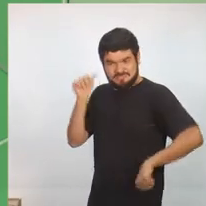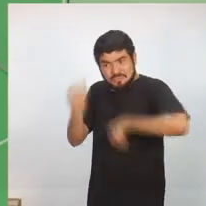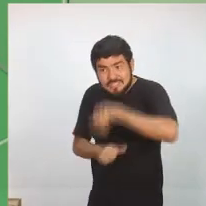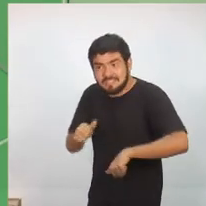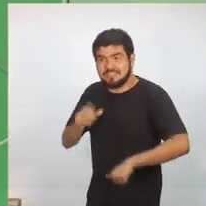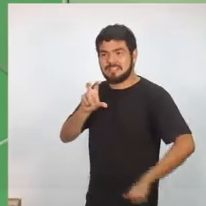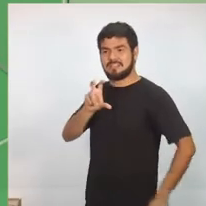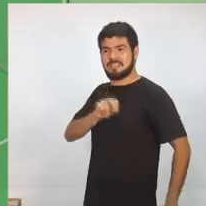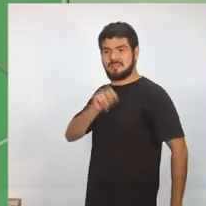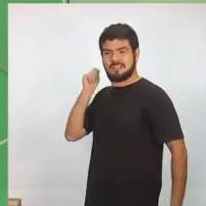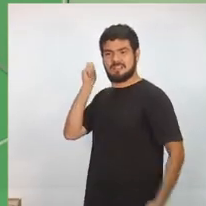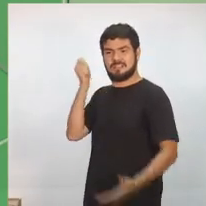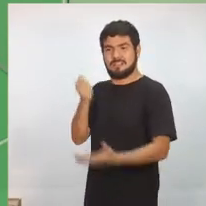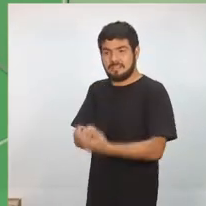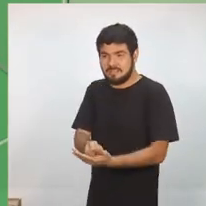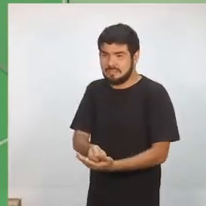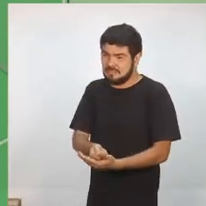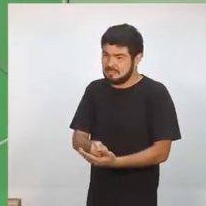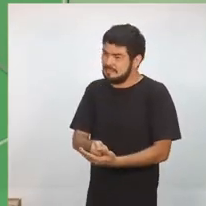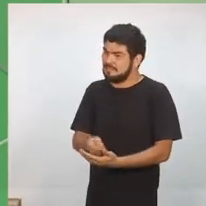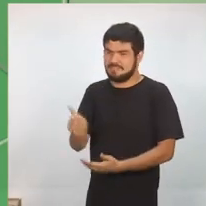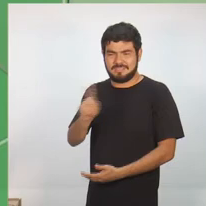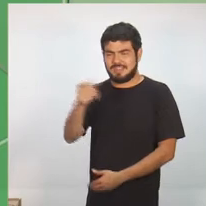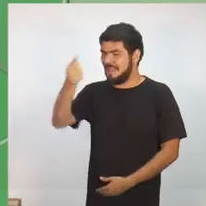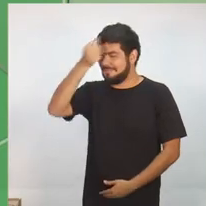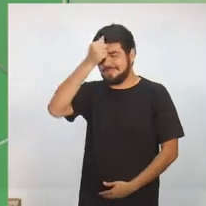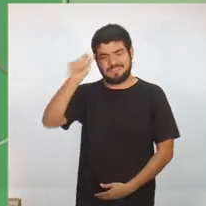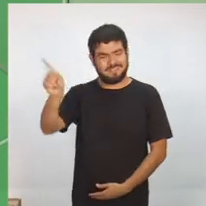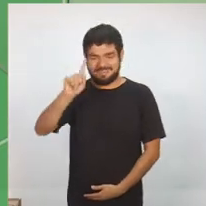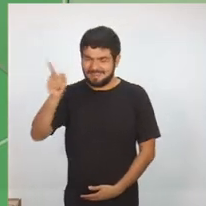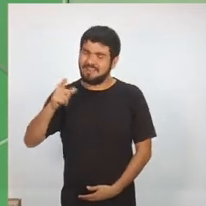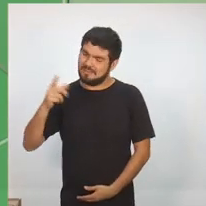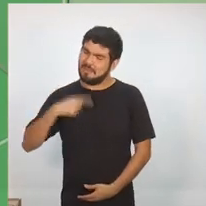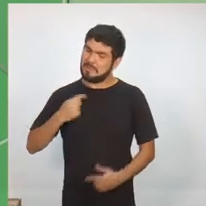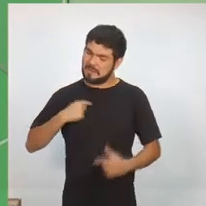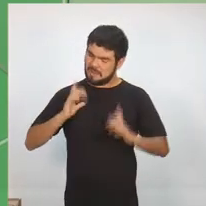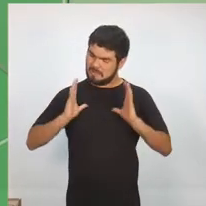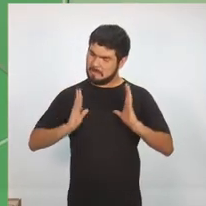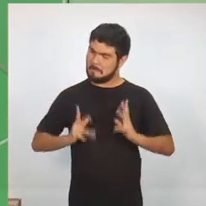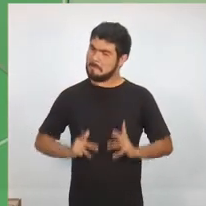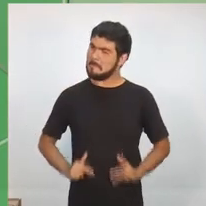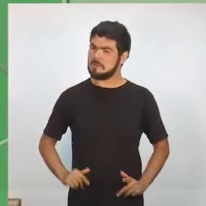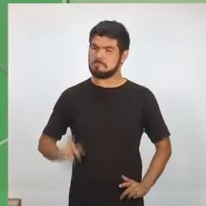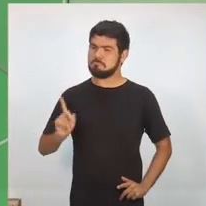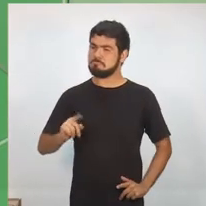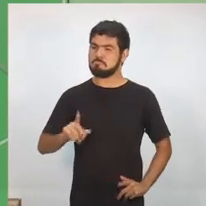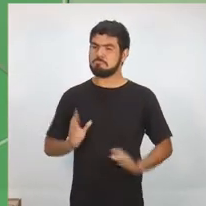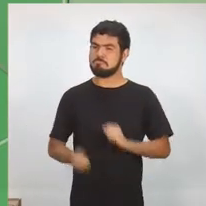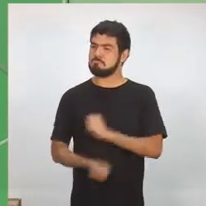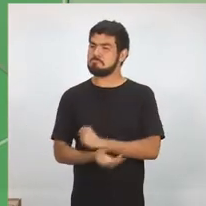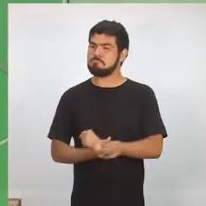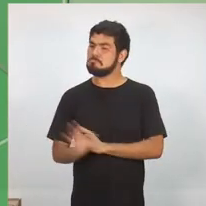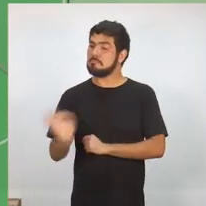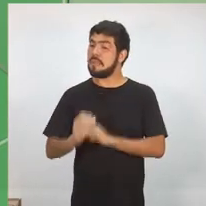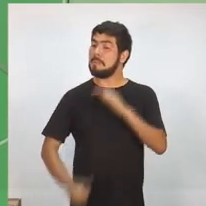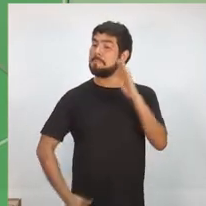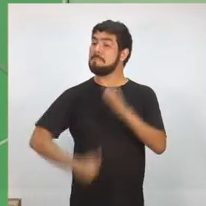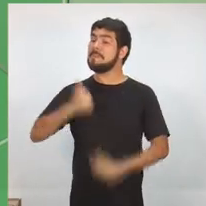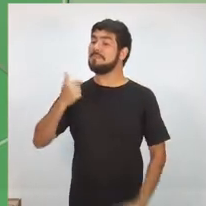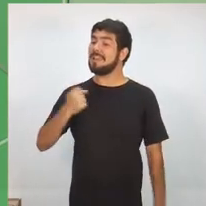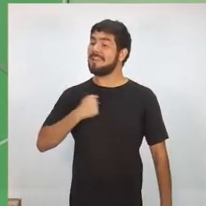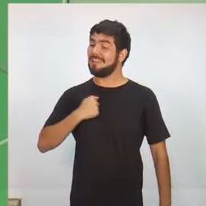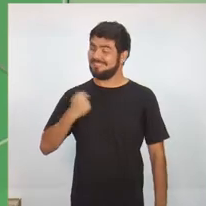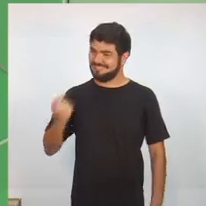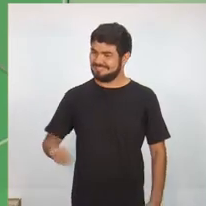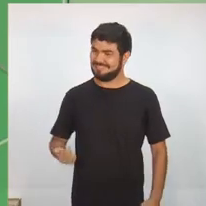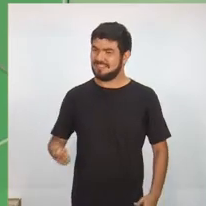50 neles. E eu digo para vocês, não vão se arrepender, porque é ficha limpa, nunca foi maculado. Estamos vindo pela primeira vez para a política, mas